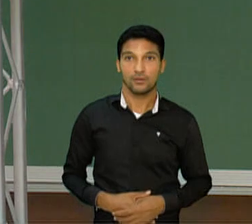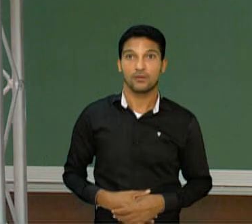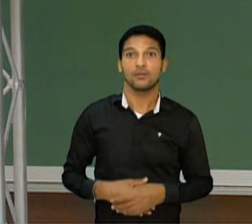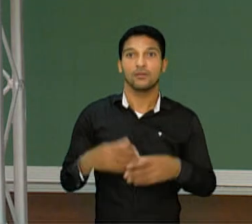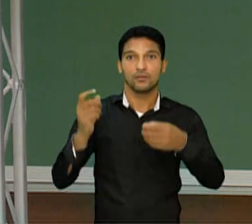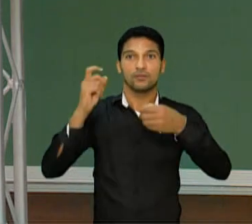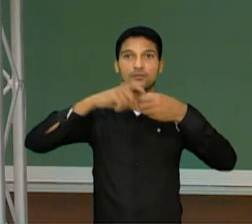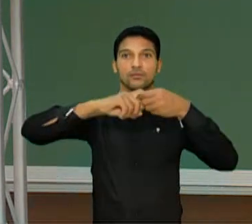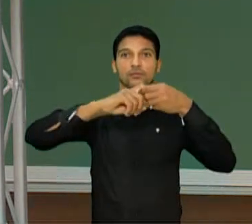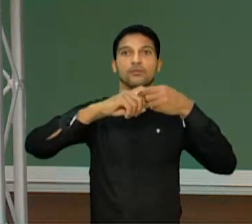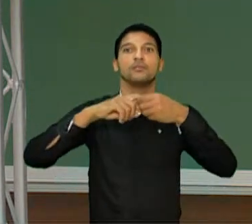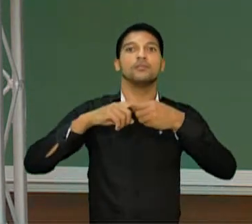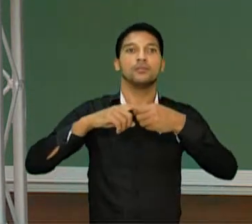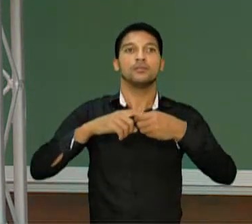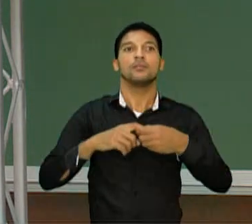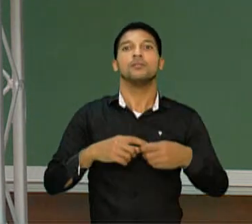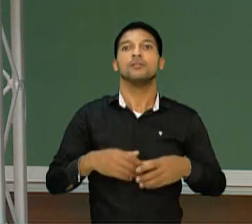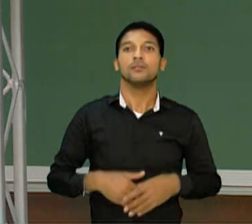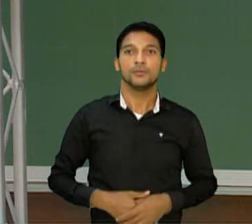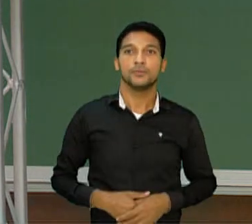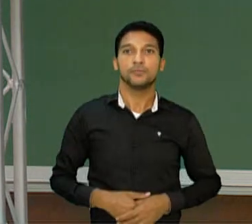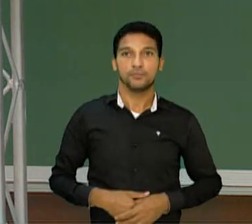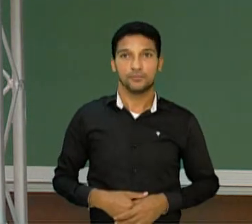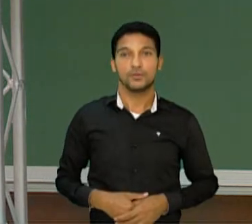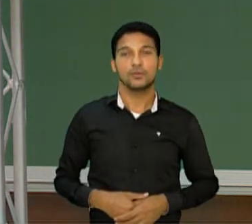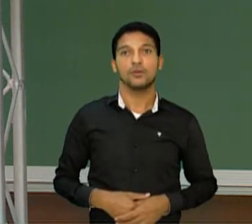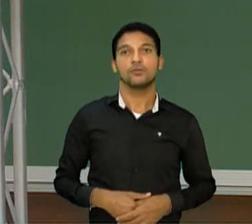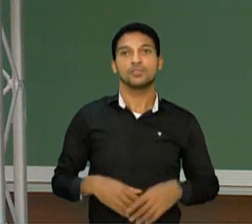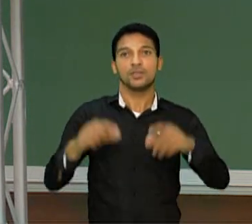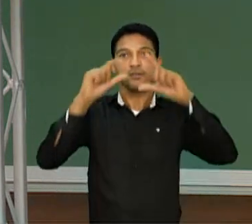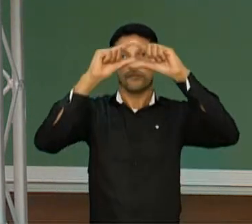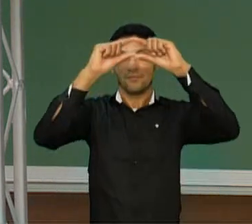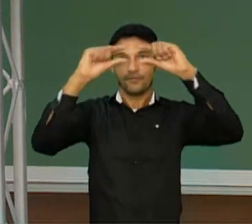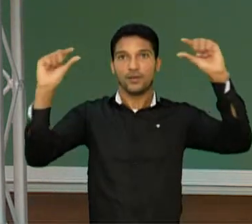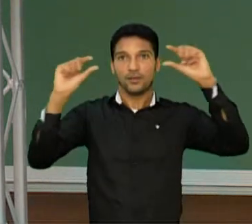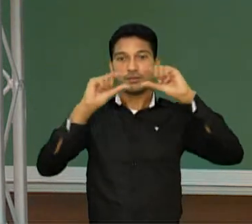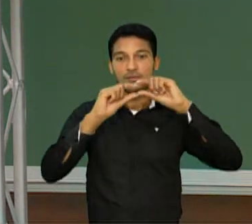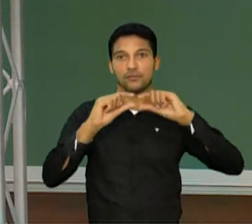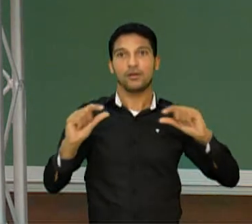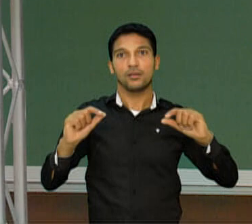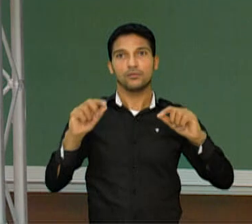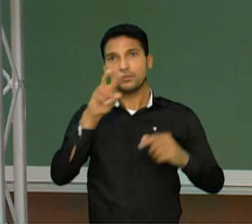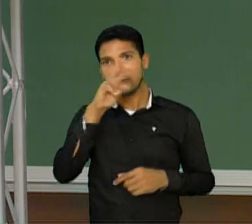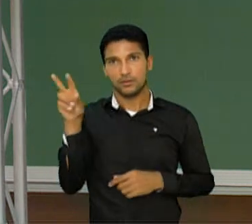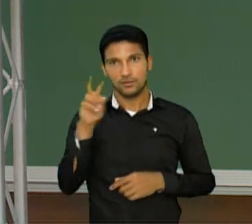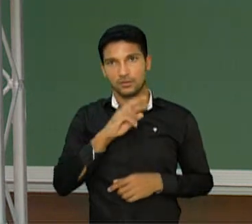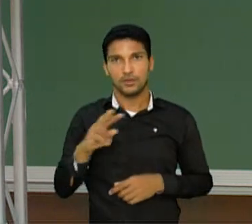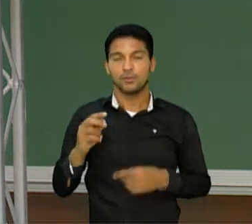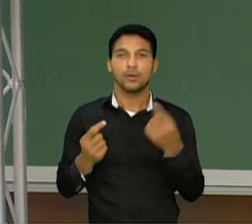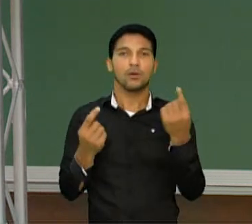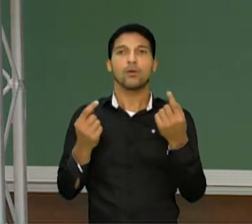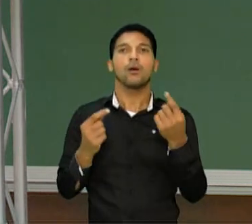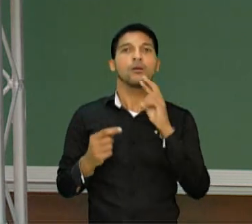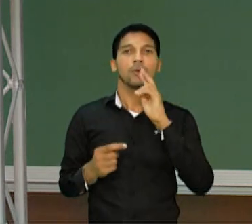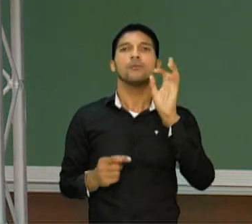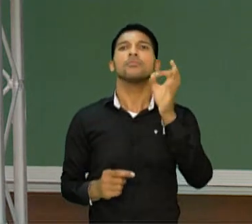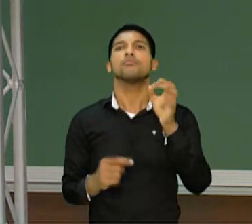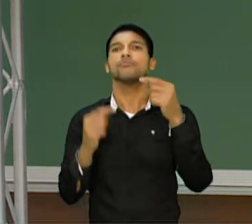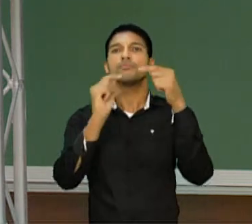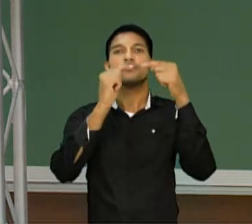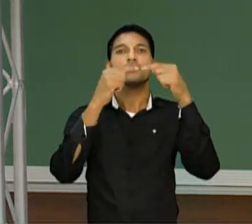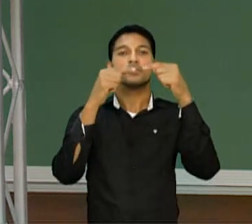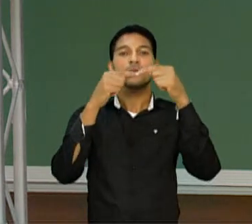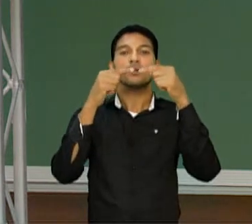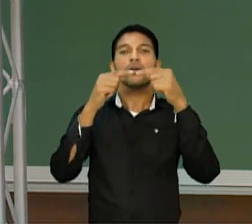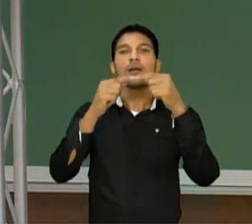lá, voltamos novamente. Dentro da situação das duas frases, qual a alternativa correta? Sim, ambas são adequadas, porque